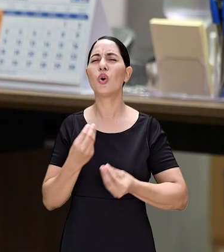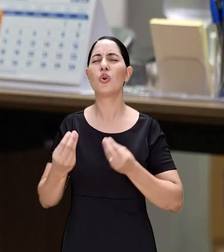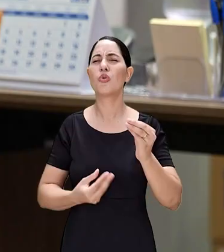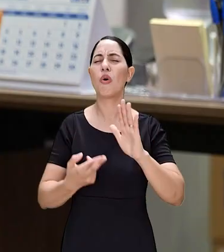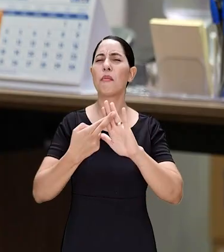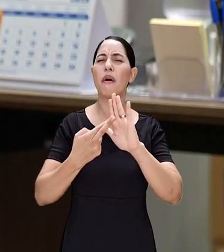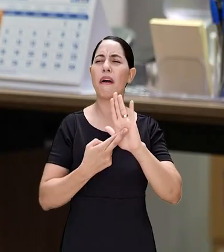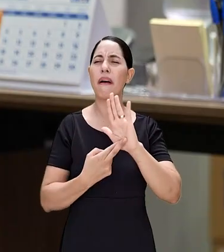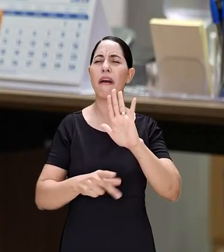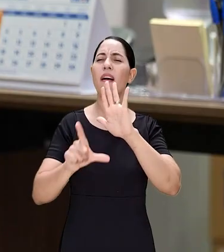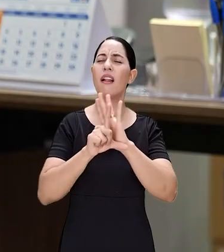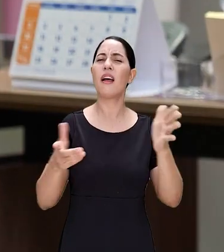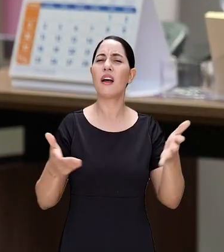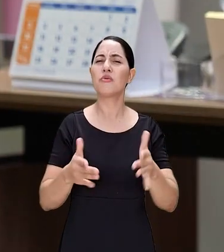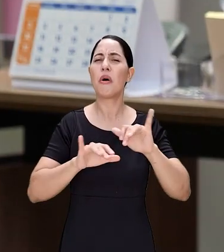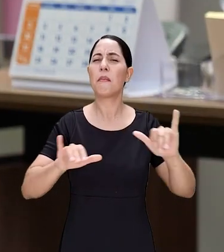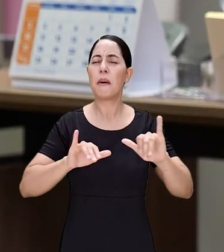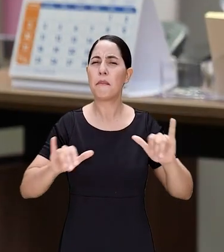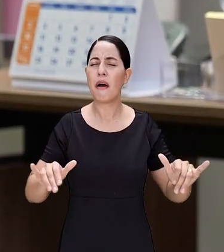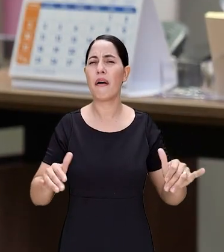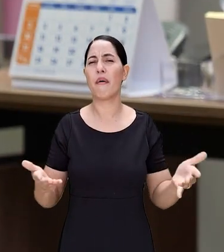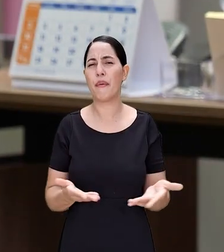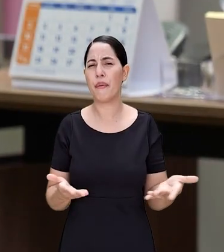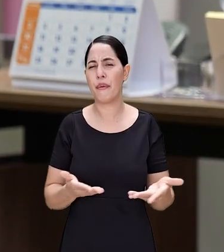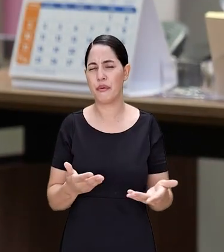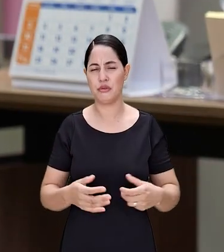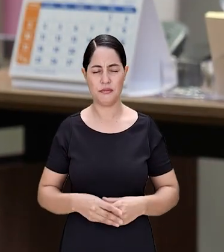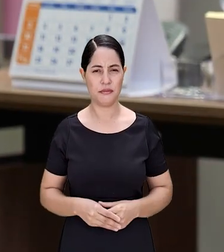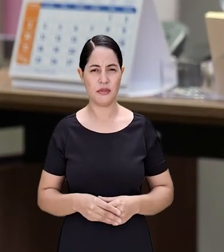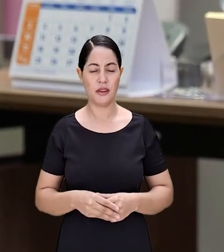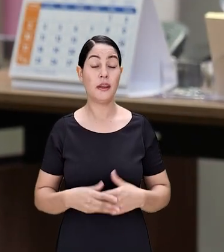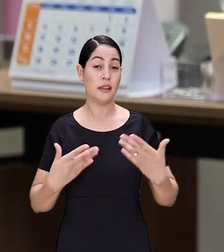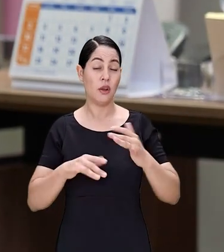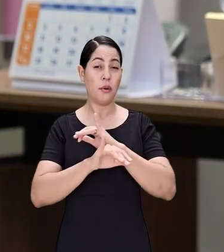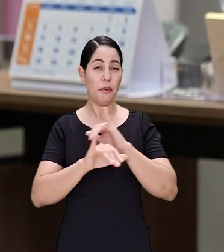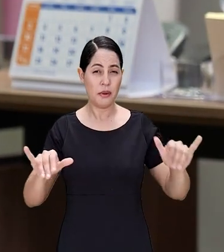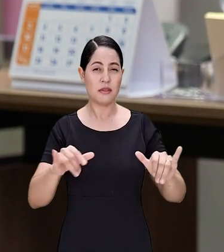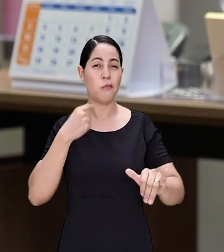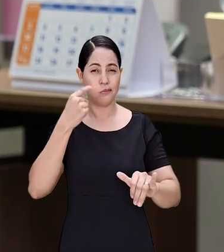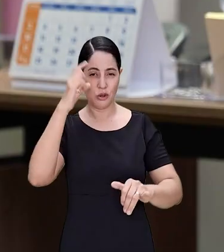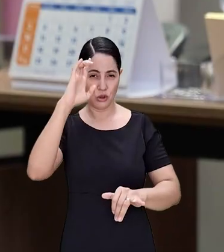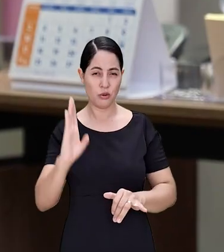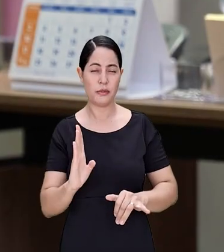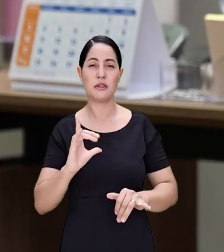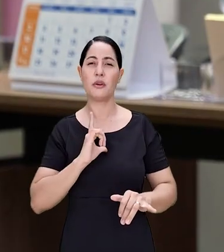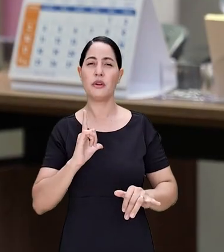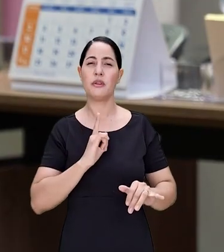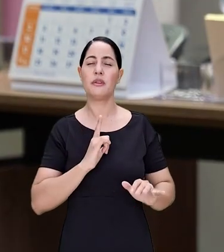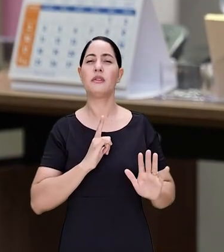a publicidade da advocacia no Brasil? A publicidade na advocacia no Brasil, ela está regulamentada pelo